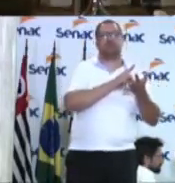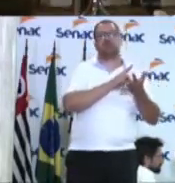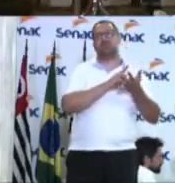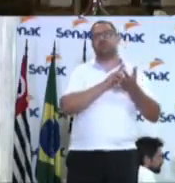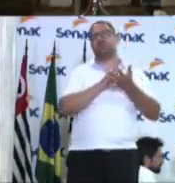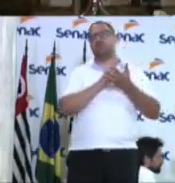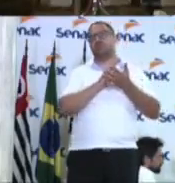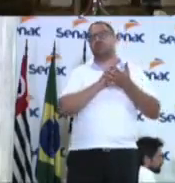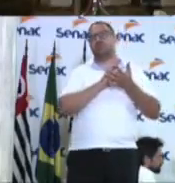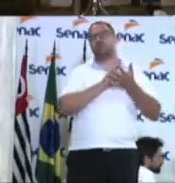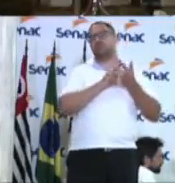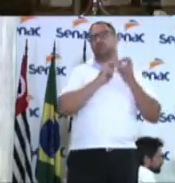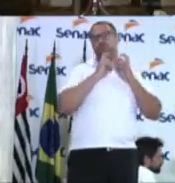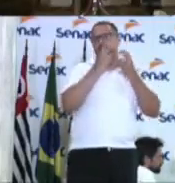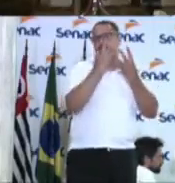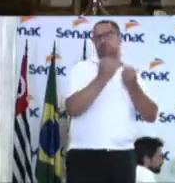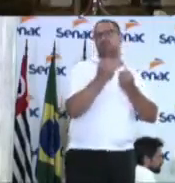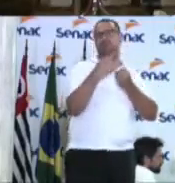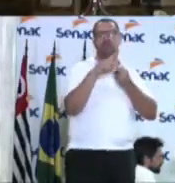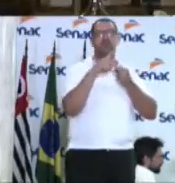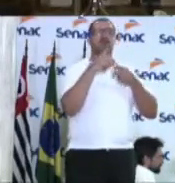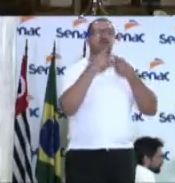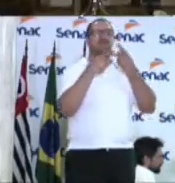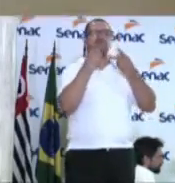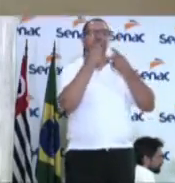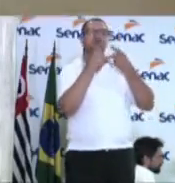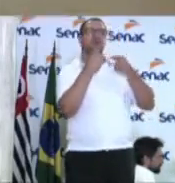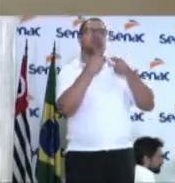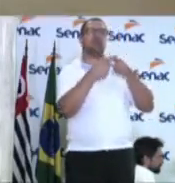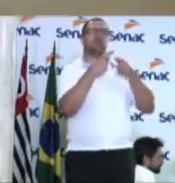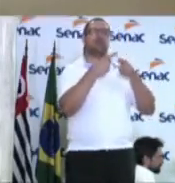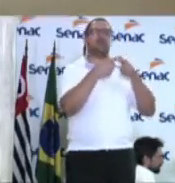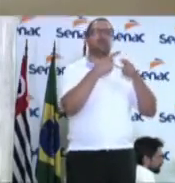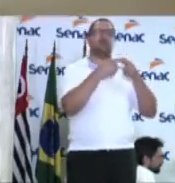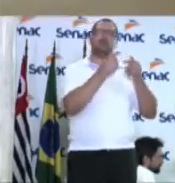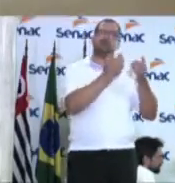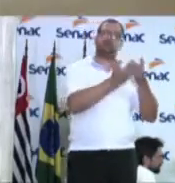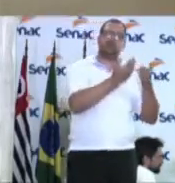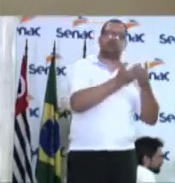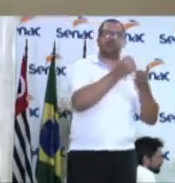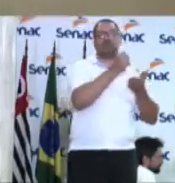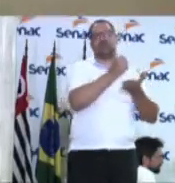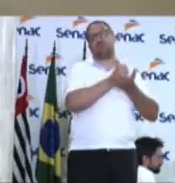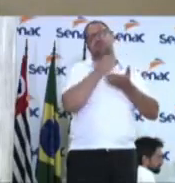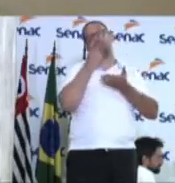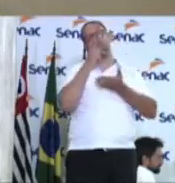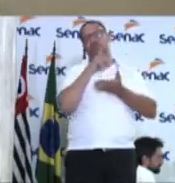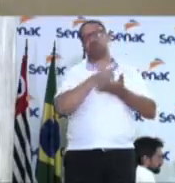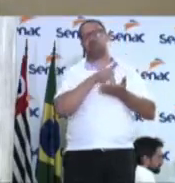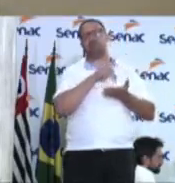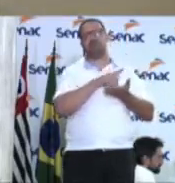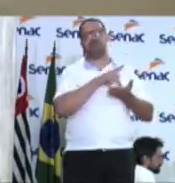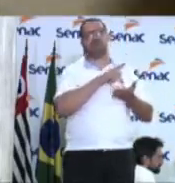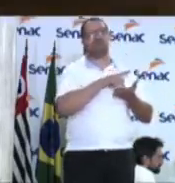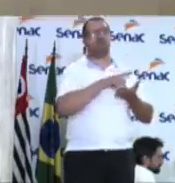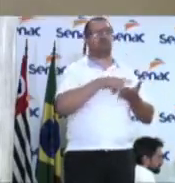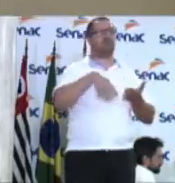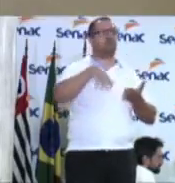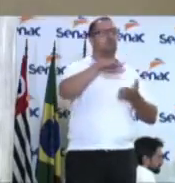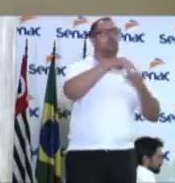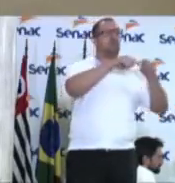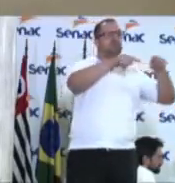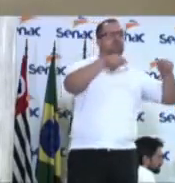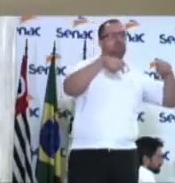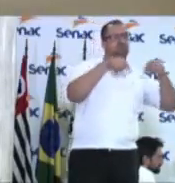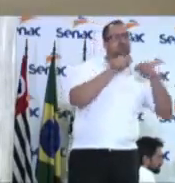vão comprar o teu argumento, mas a nossa obrigação é estudar a marca e falar a verdade, né? Numa sala de reunião